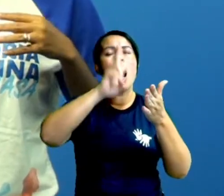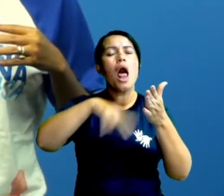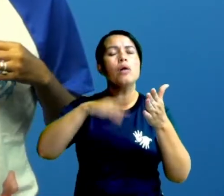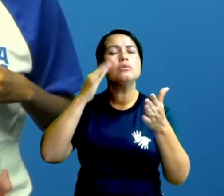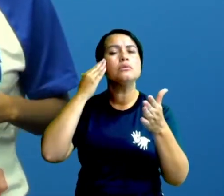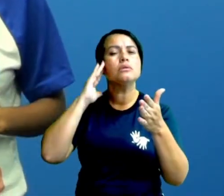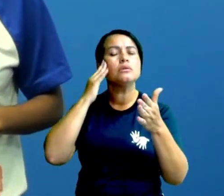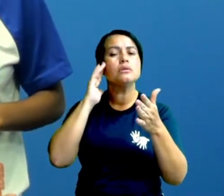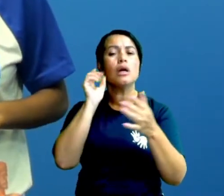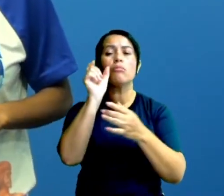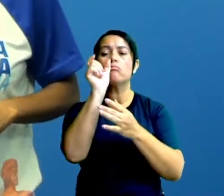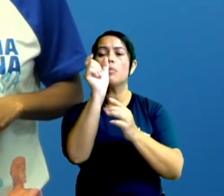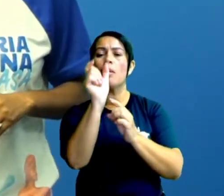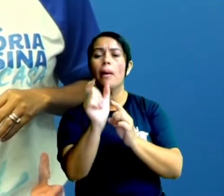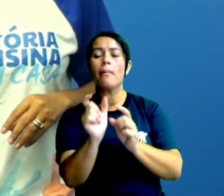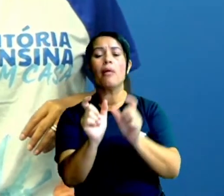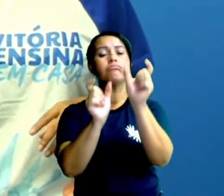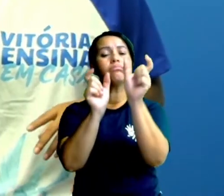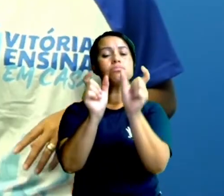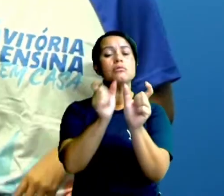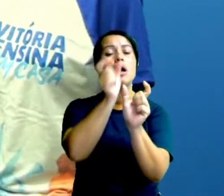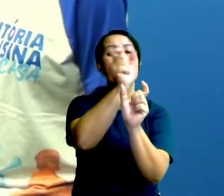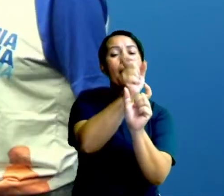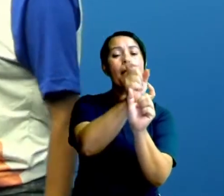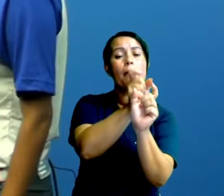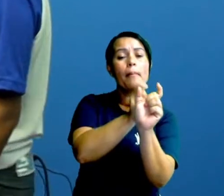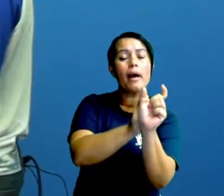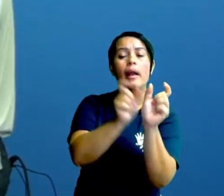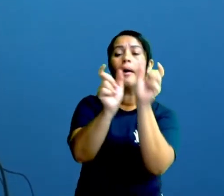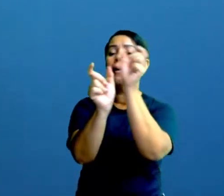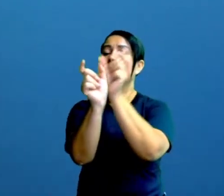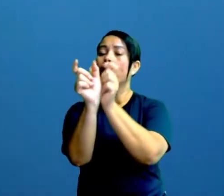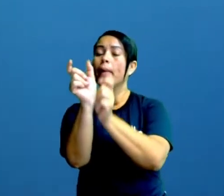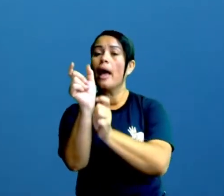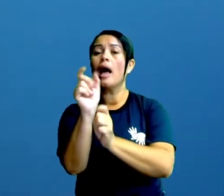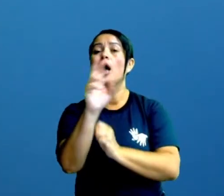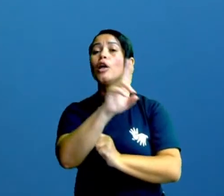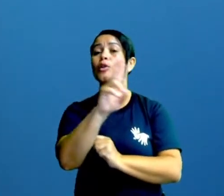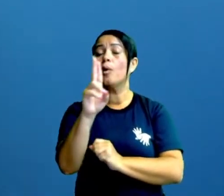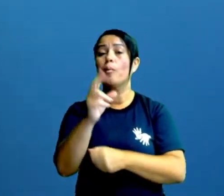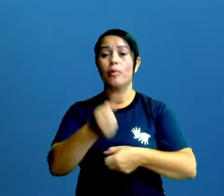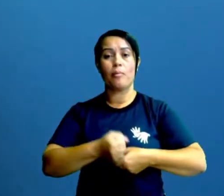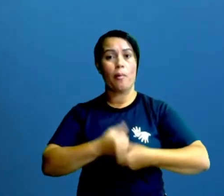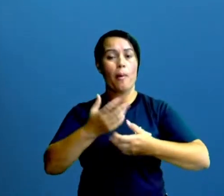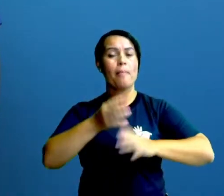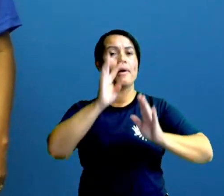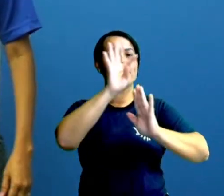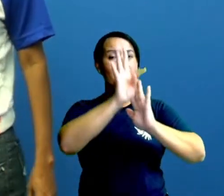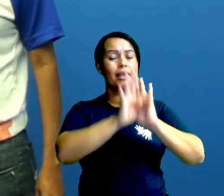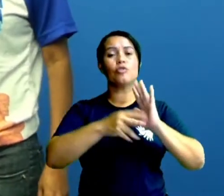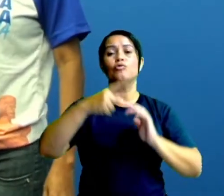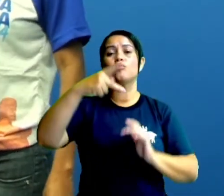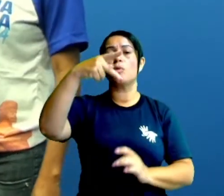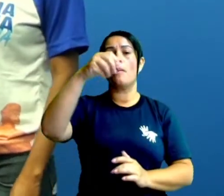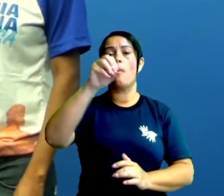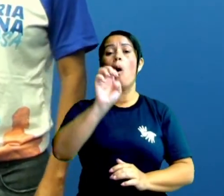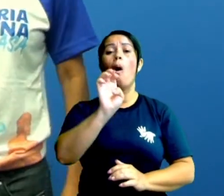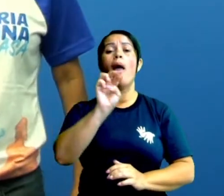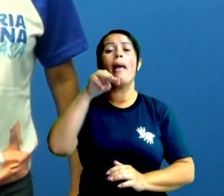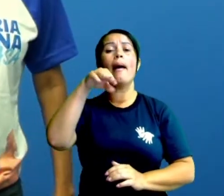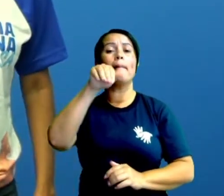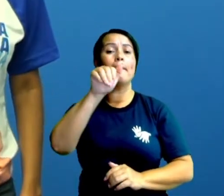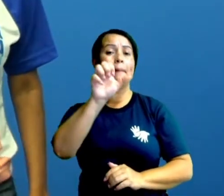palavrinhas que tem sozinhos parecidos em textos que nós chamamos de poema né então os poemas